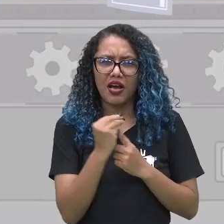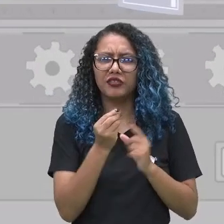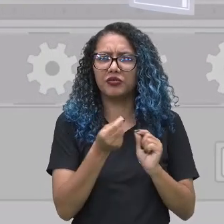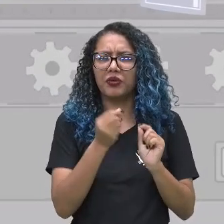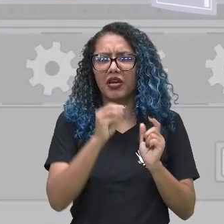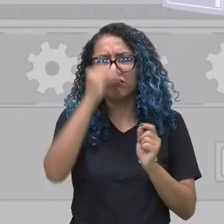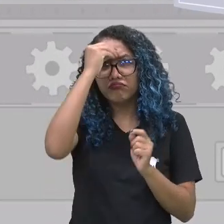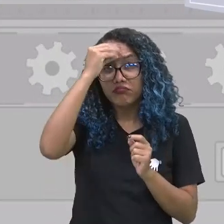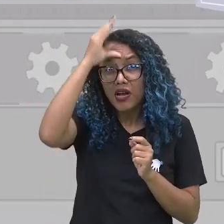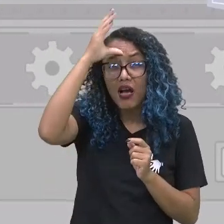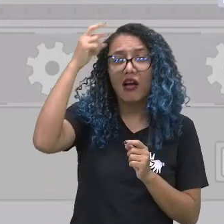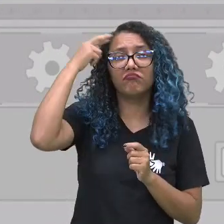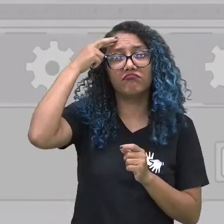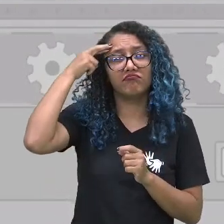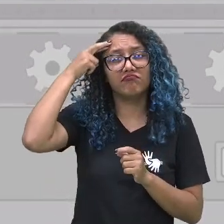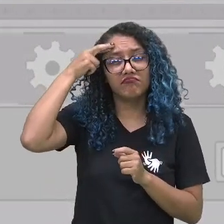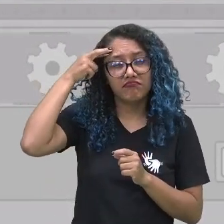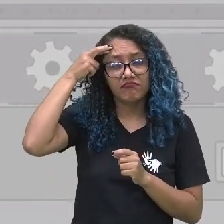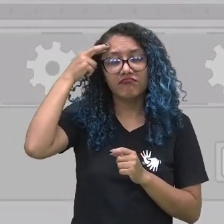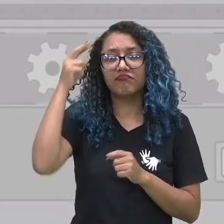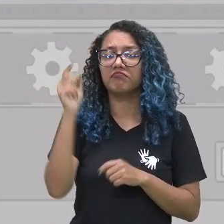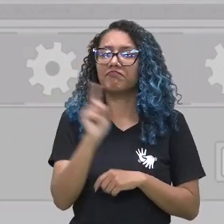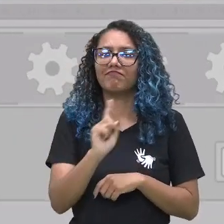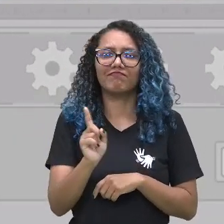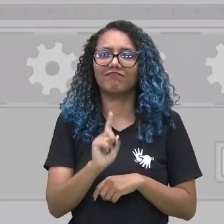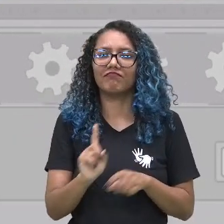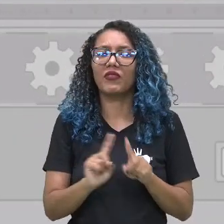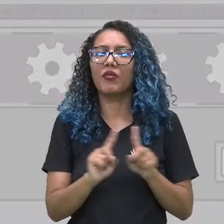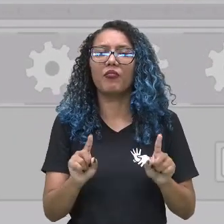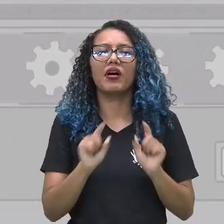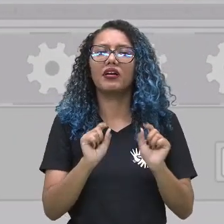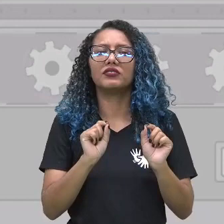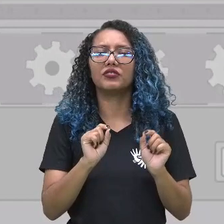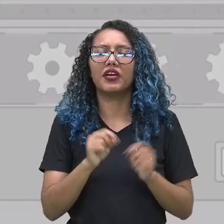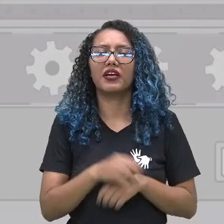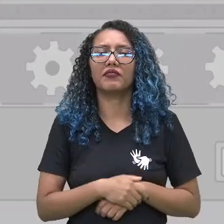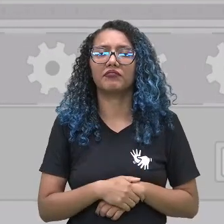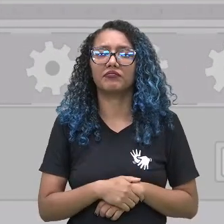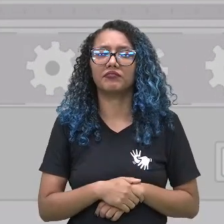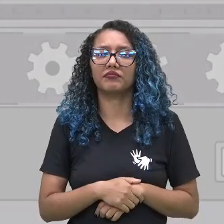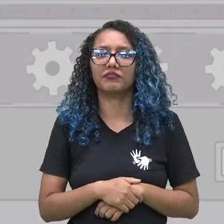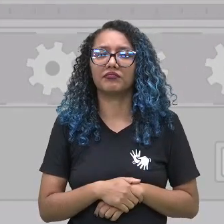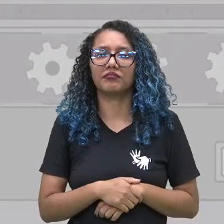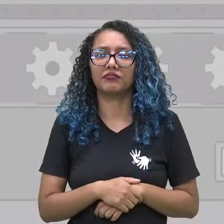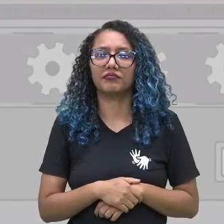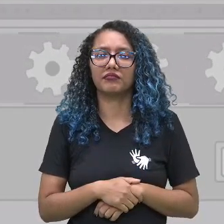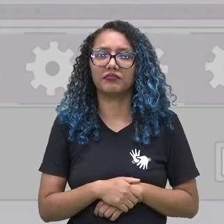conhecimento ou de reflexão da realidade, mas simplesmente uma maneira de você